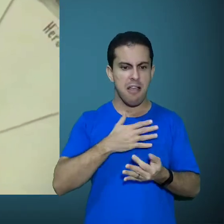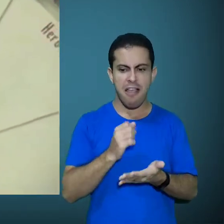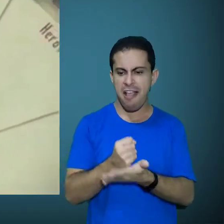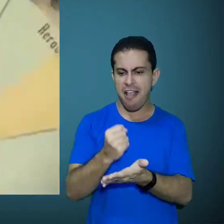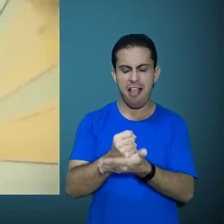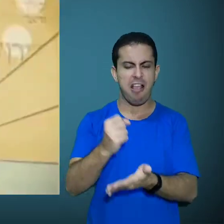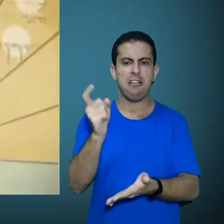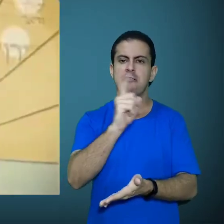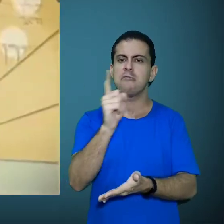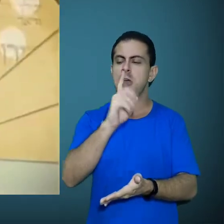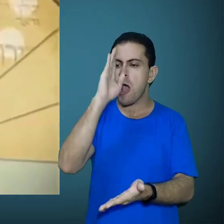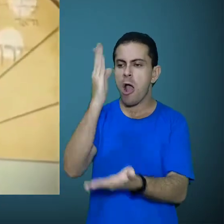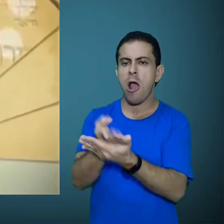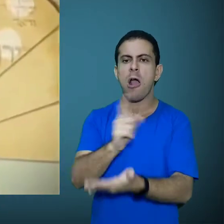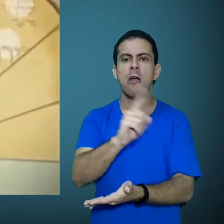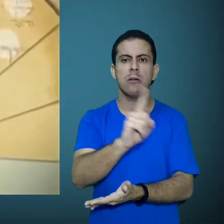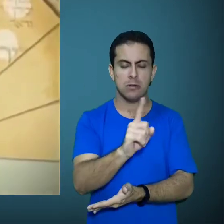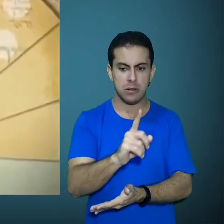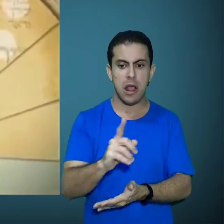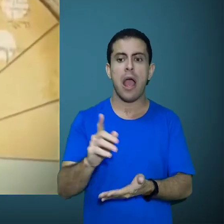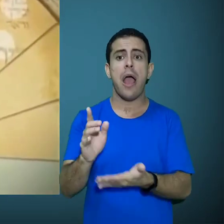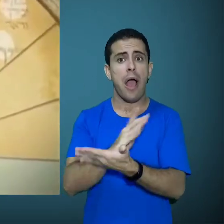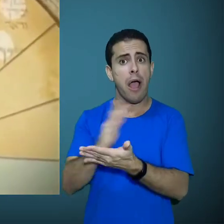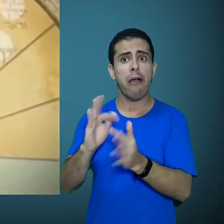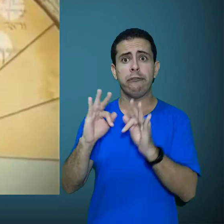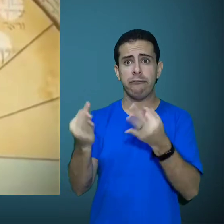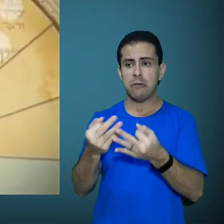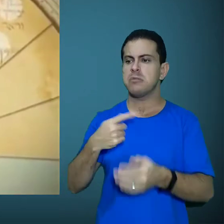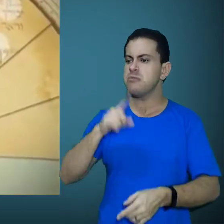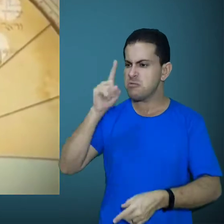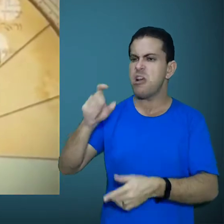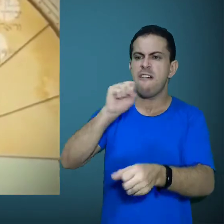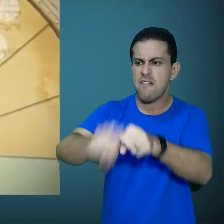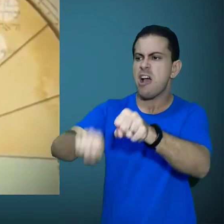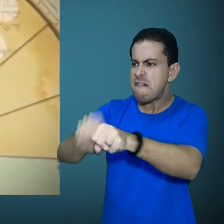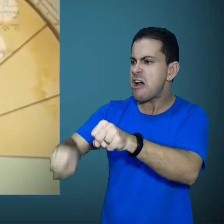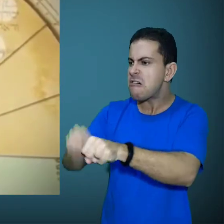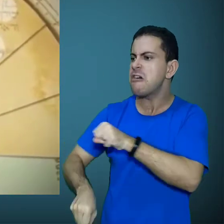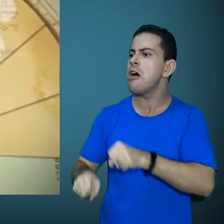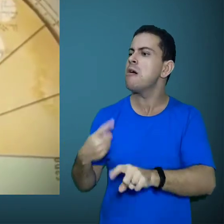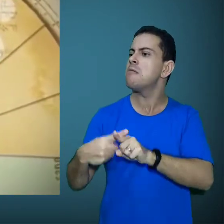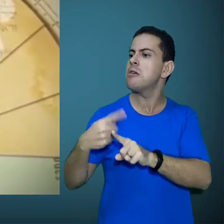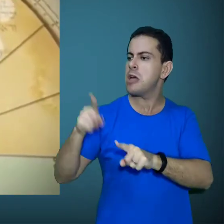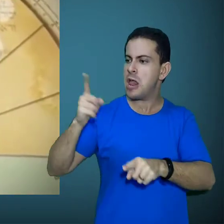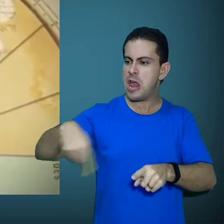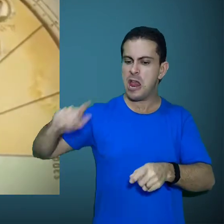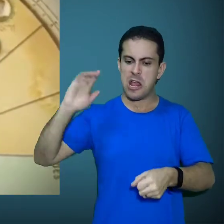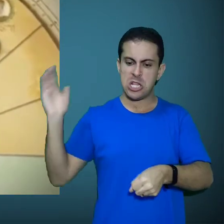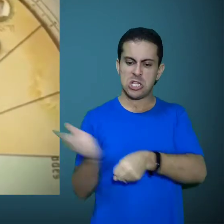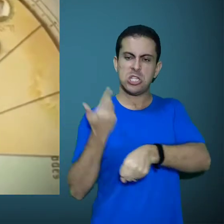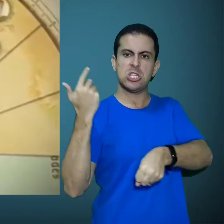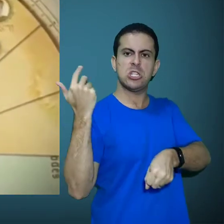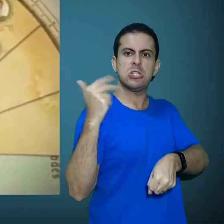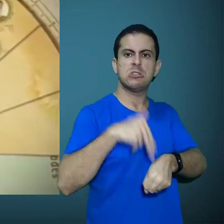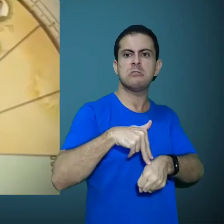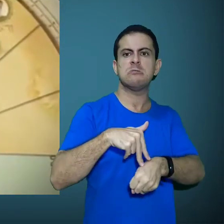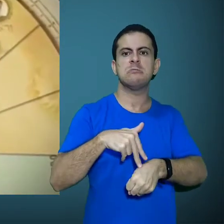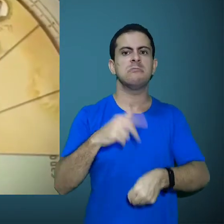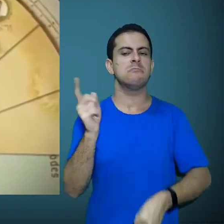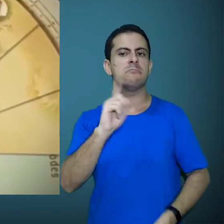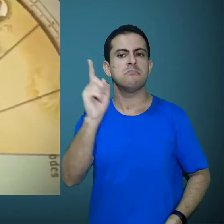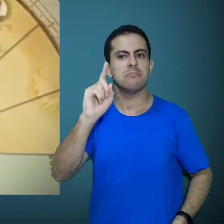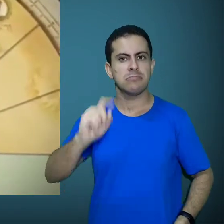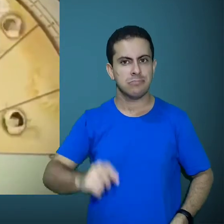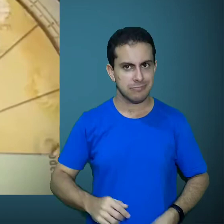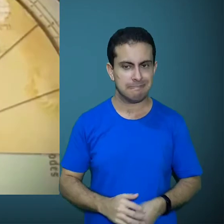mais próximos. Durante seu reinado, mandou matar muitos membros de sua própria família para que nenhum deles roubasse seu